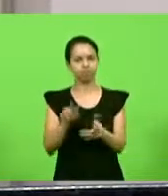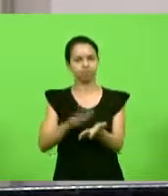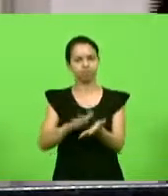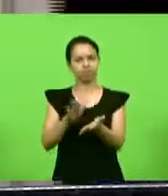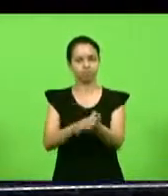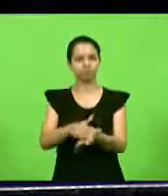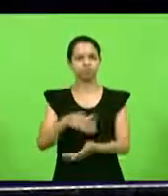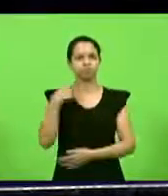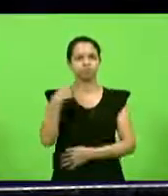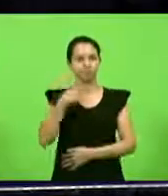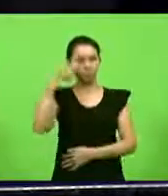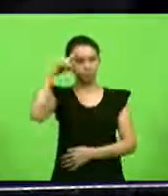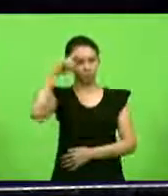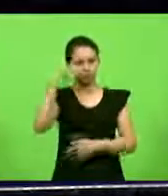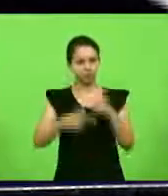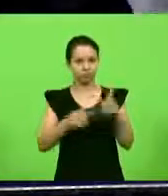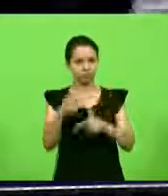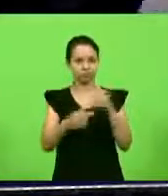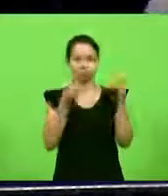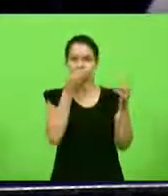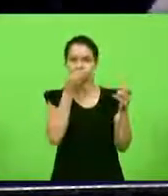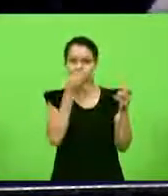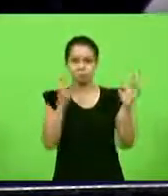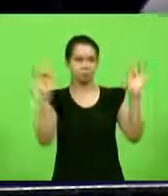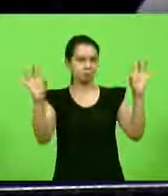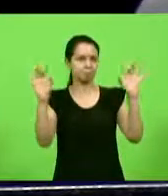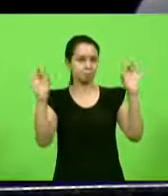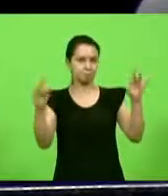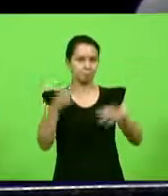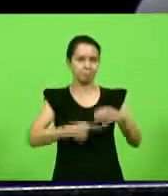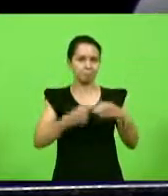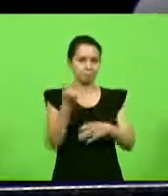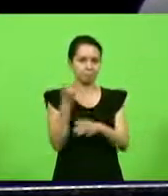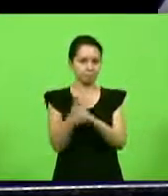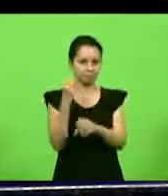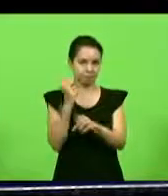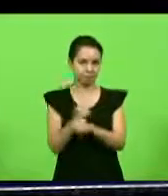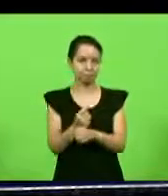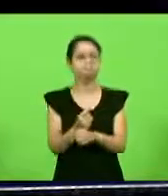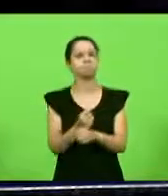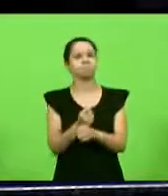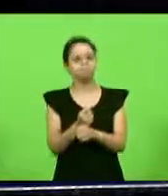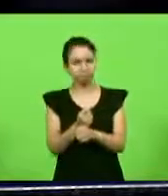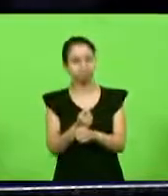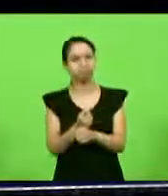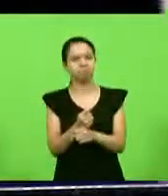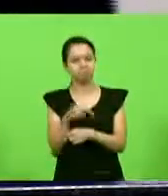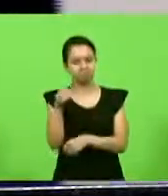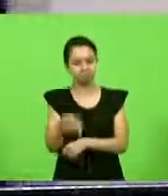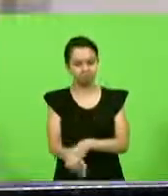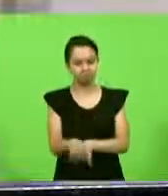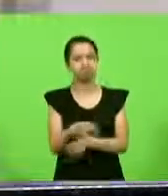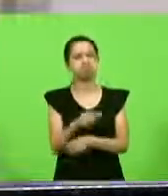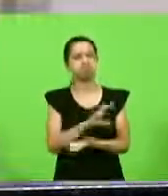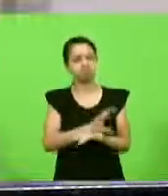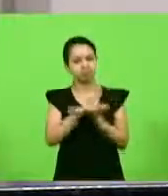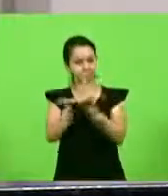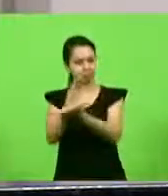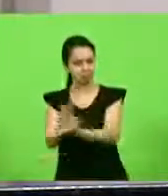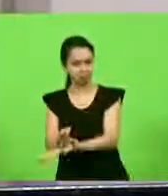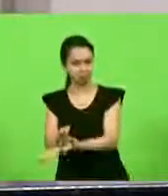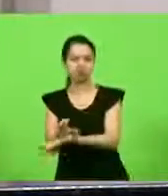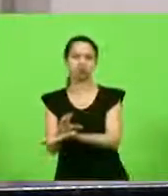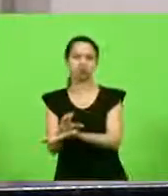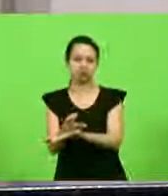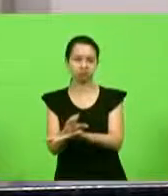excelente trabalho da Comissão de Finanças e que encontra respaldo aqui esse investimento. Para o cidadão catarinense, não interessa